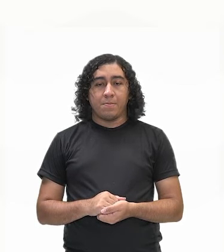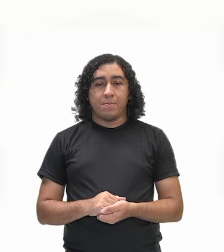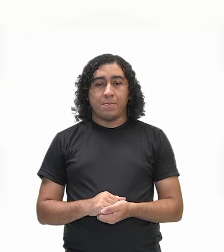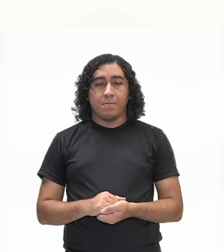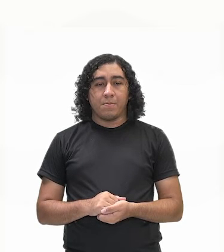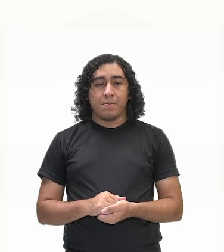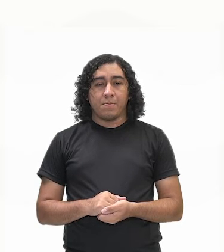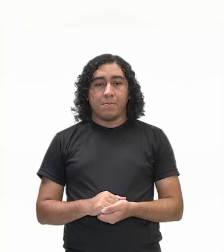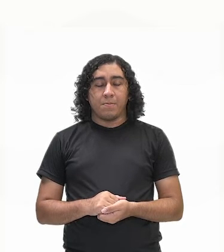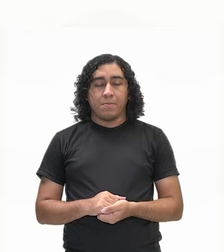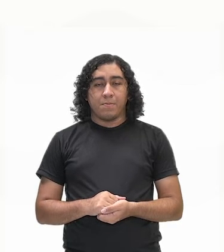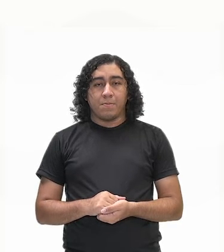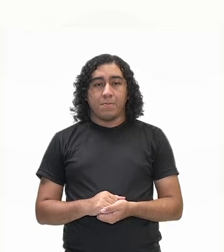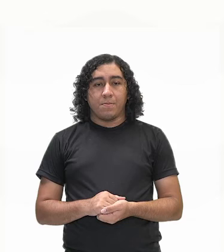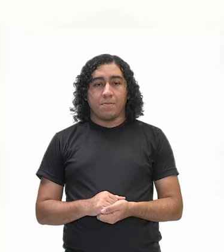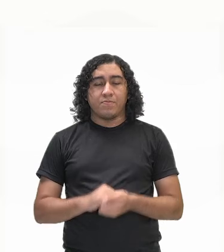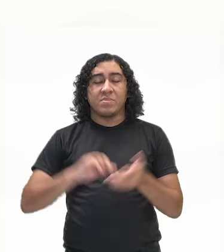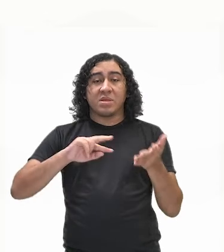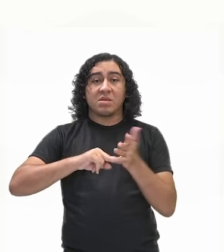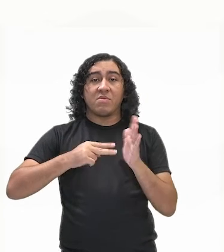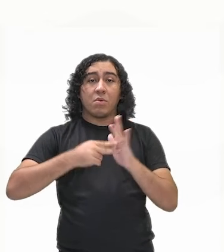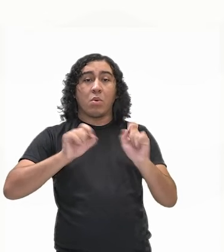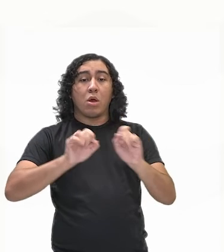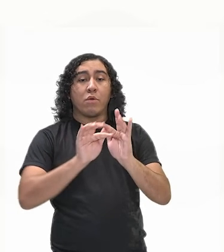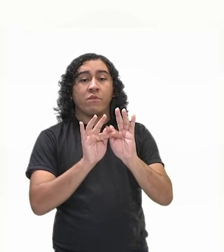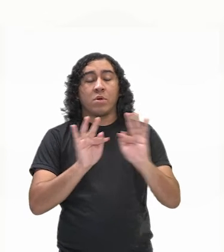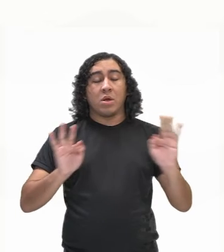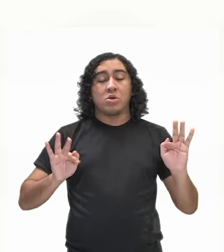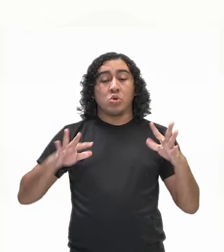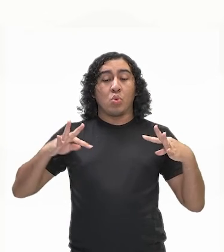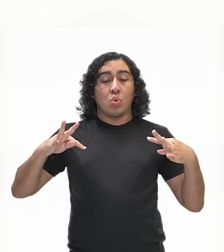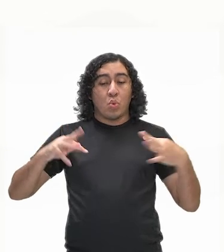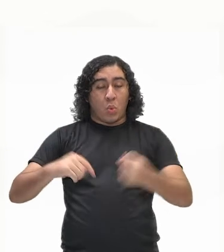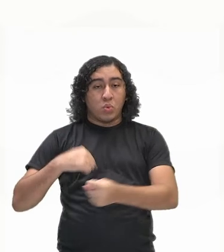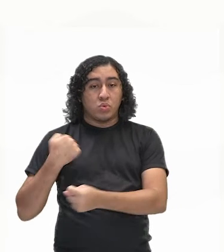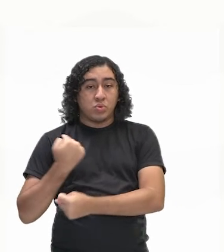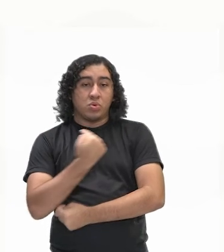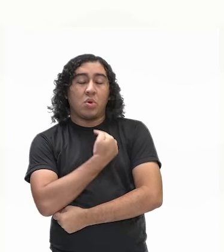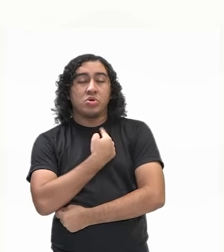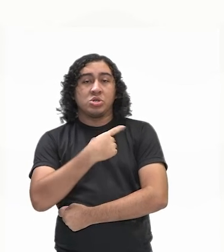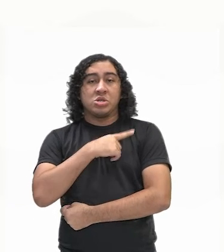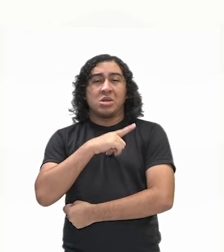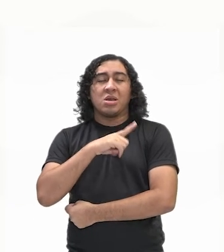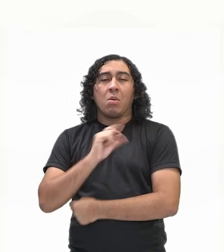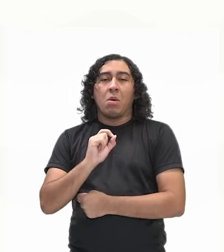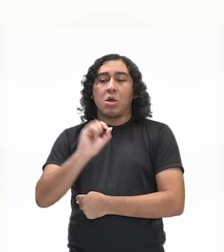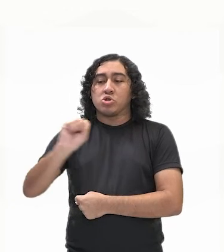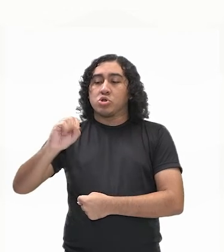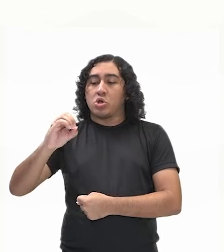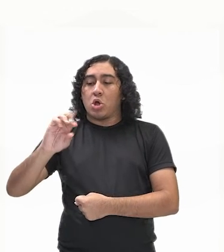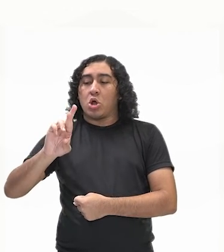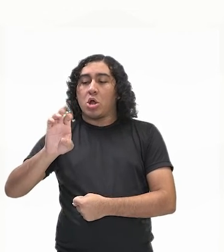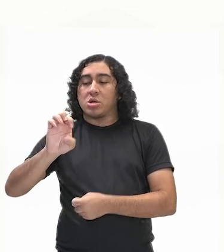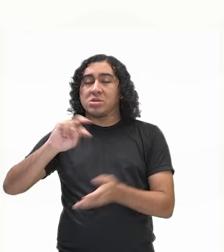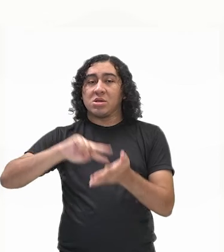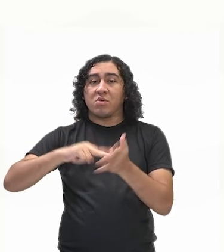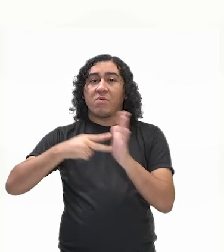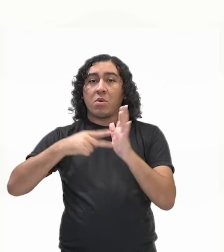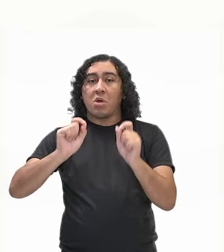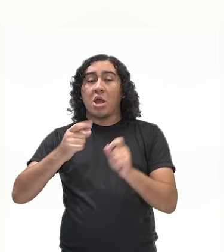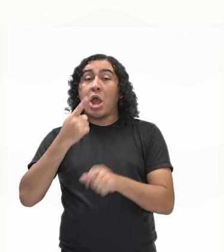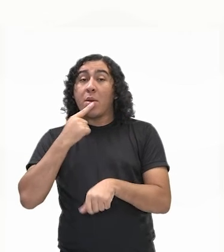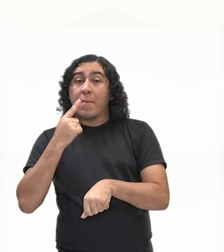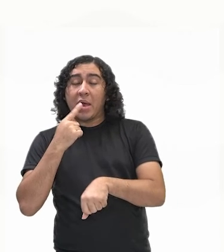sores and infections on our hands. Todos nós tínhamos, então a palavrinha sores aqui,